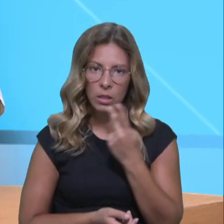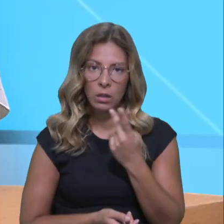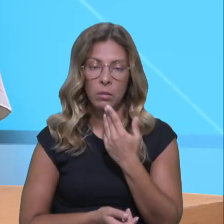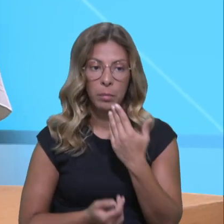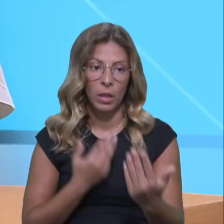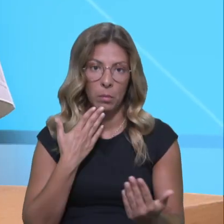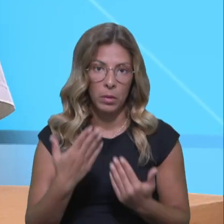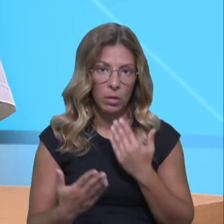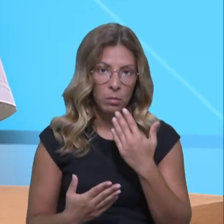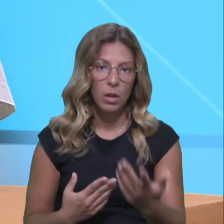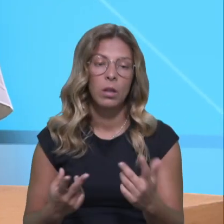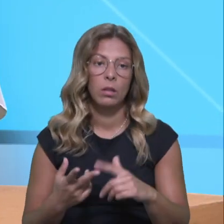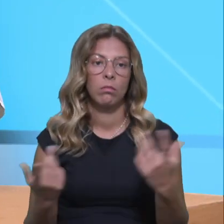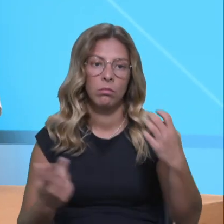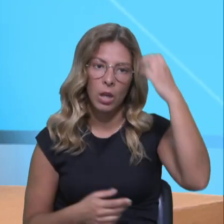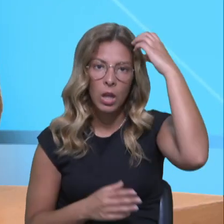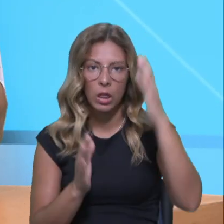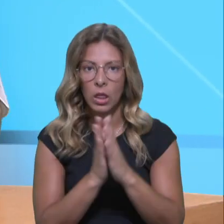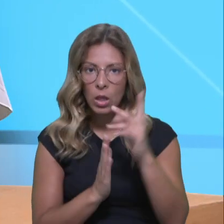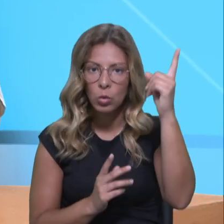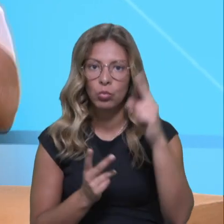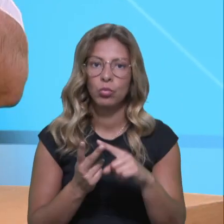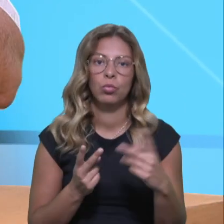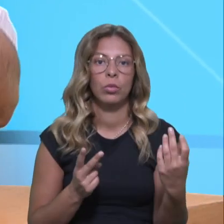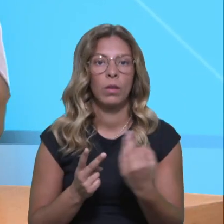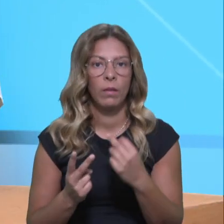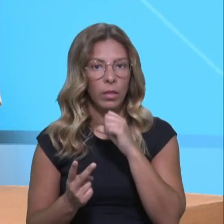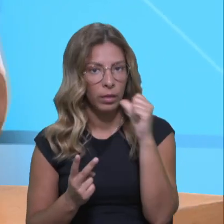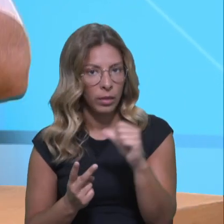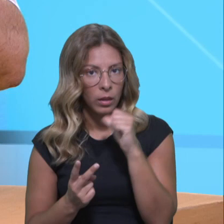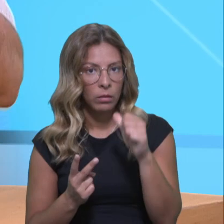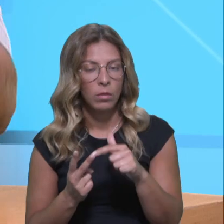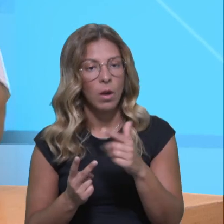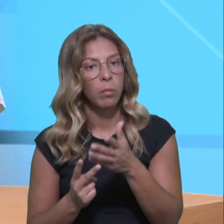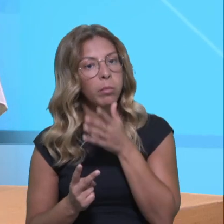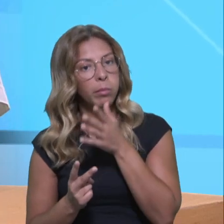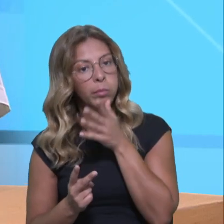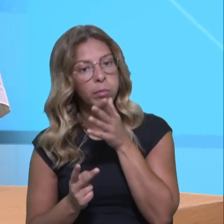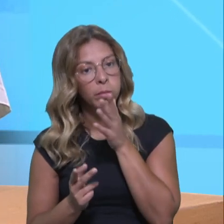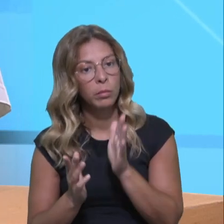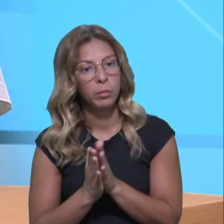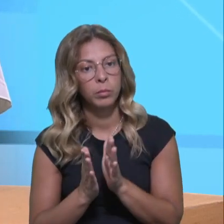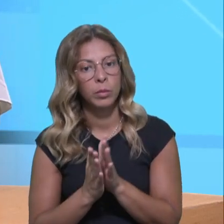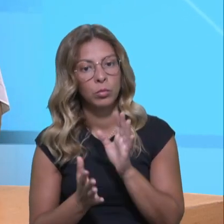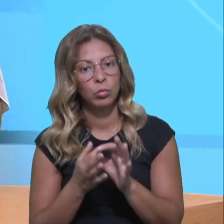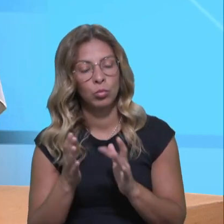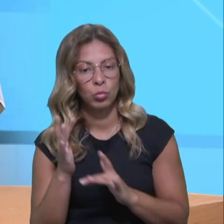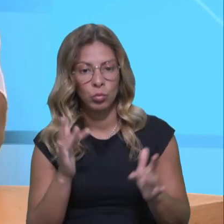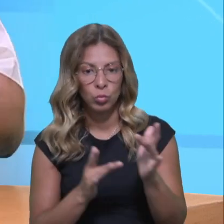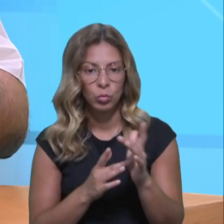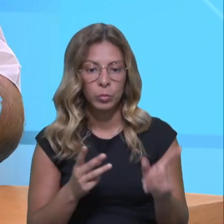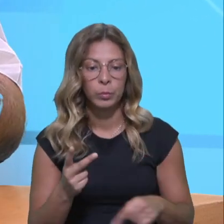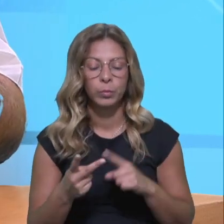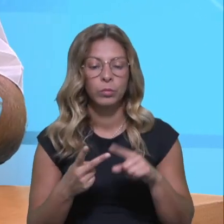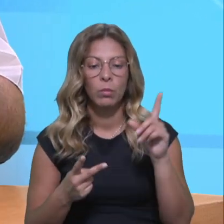Refere-se à vinda do Reino de Deus, o Reino de Deus que é grande, que é o grande tema da pregação de Jesus, que é central em toda a vida de Jesus. É o implorar do